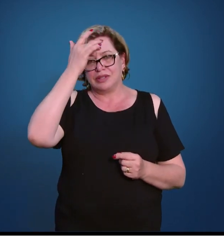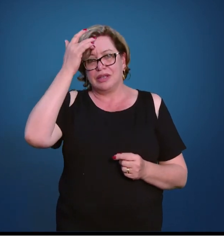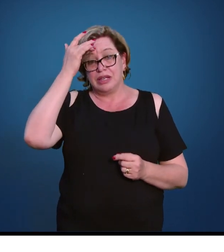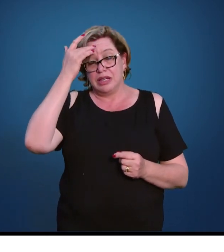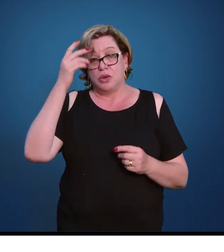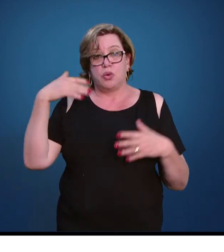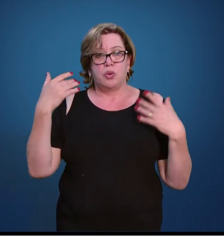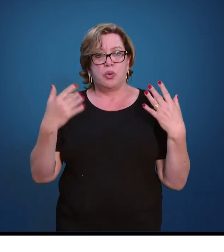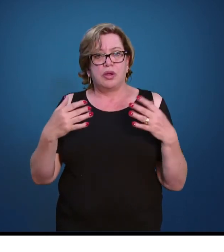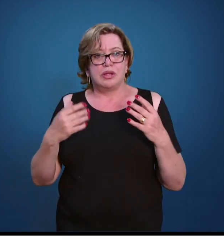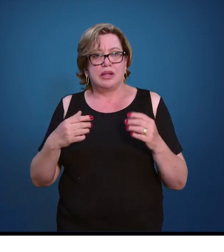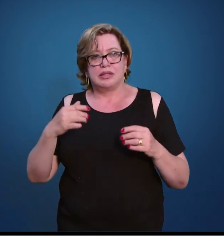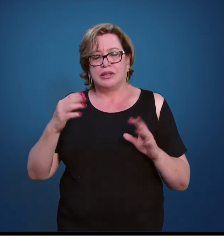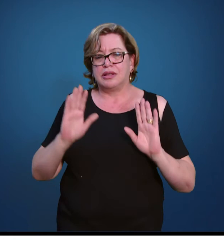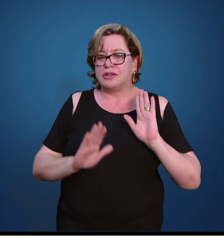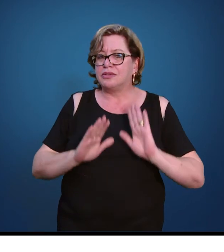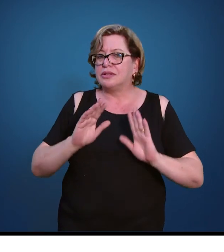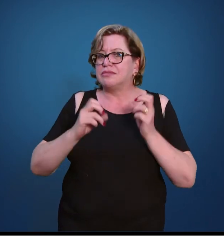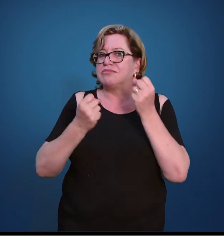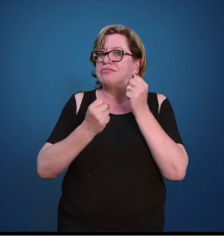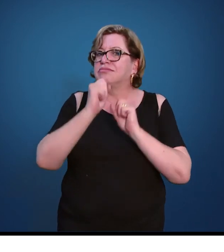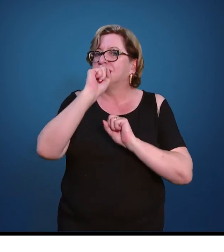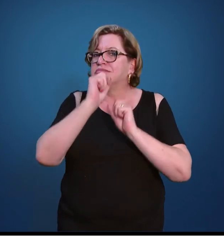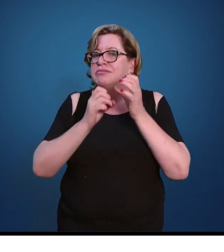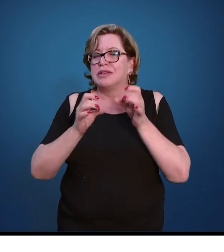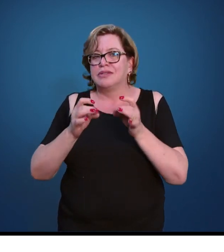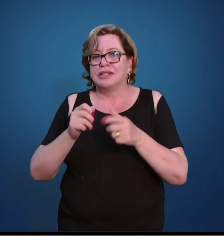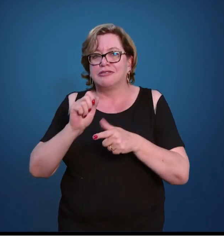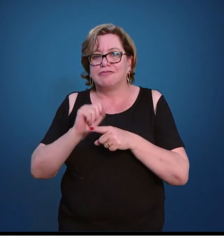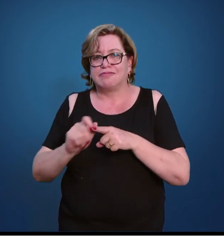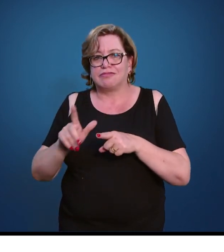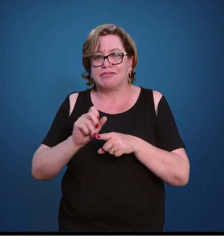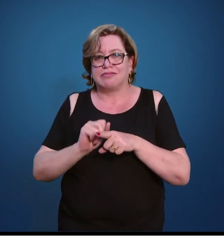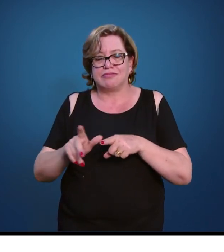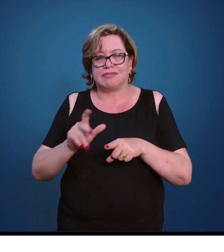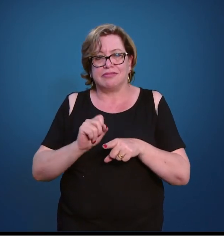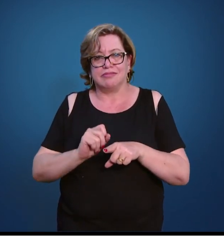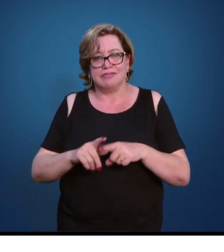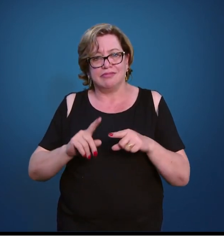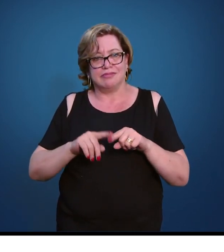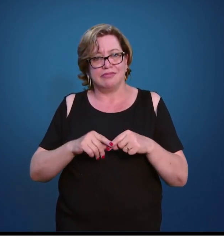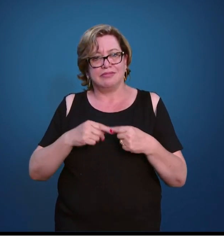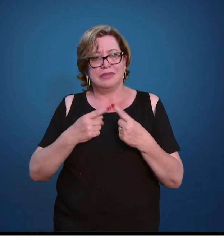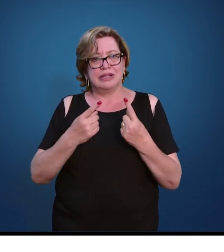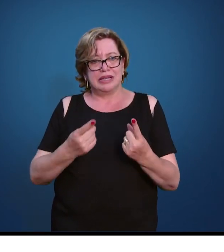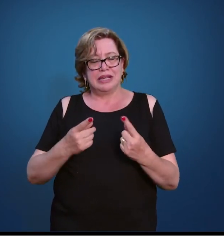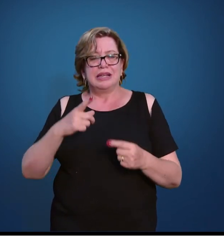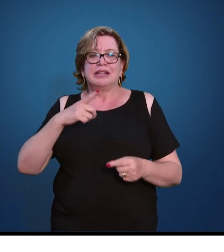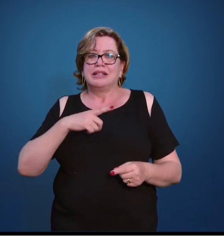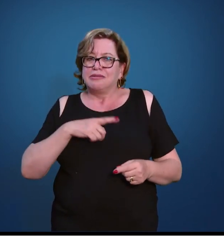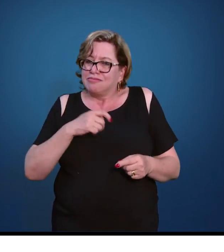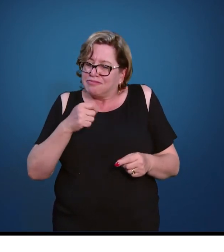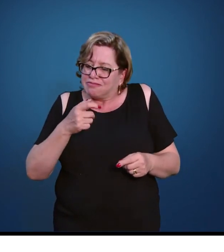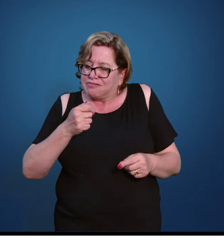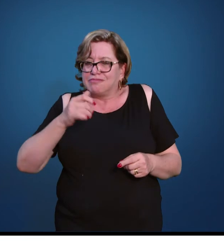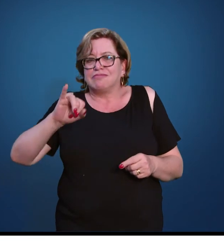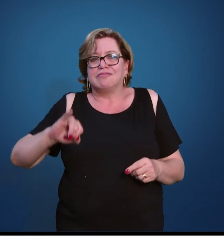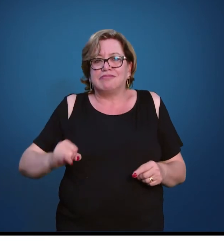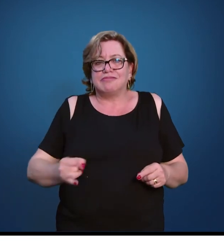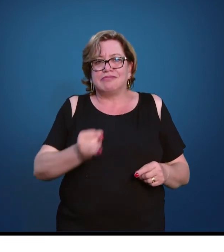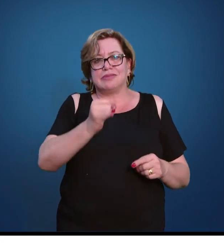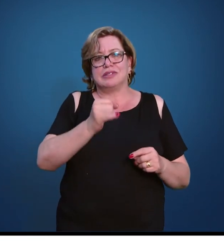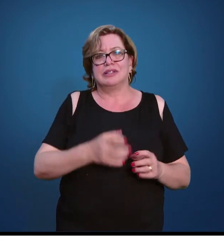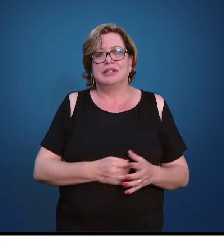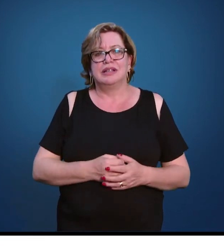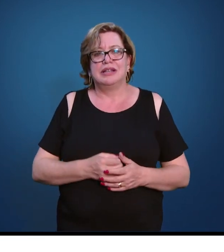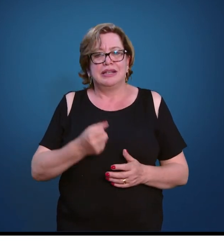oneroso. A empresa vende a prazo, mas ela está embutido naquele valor um pouco de juro.